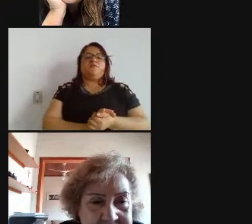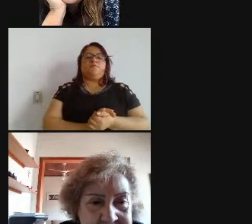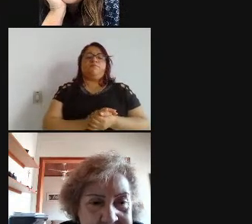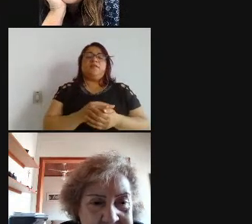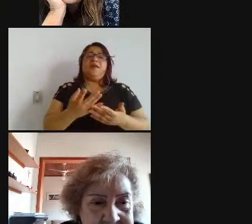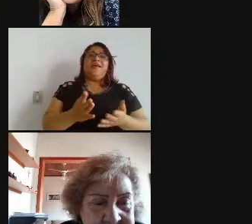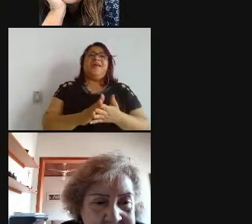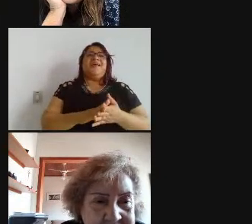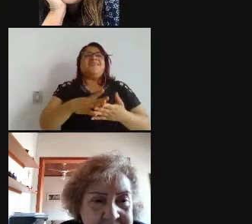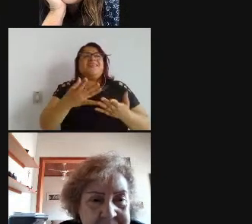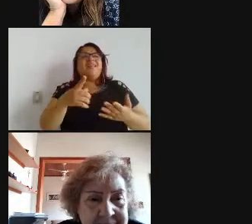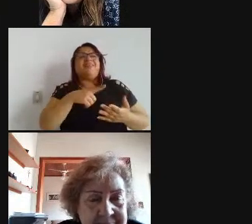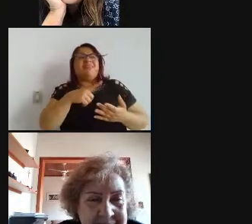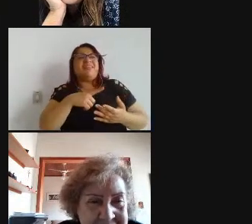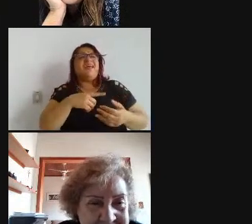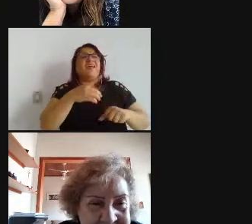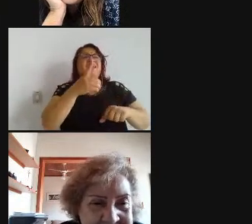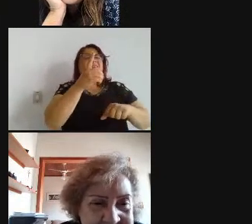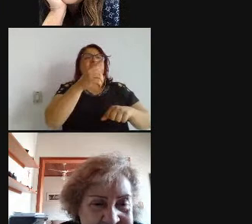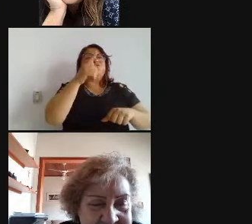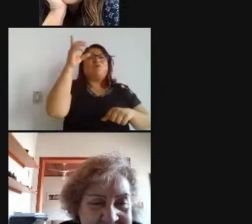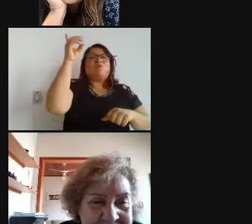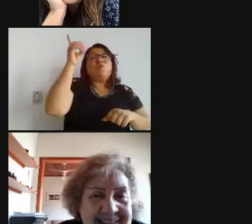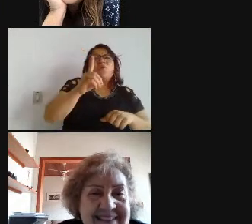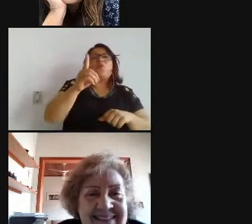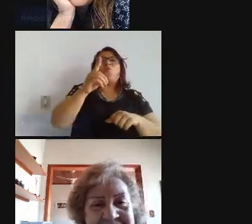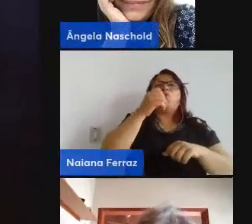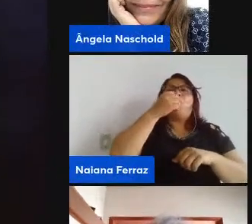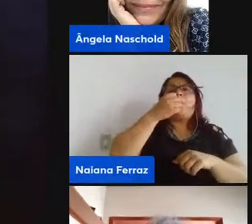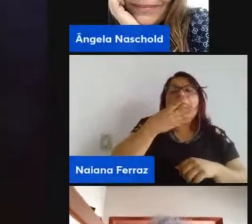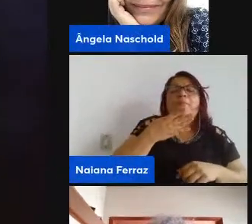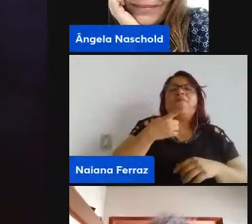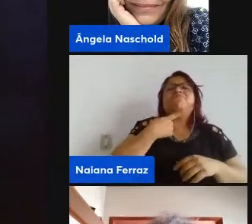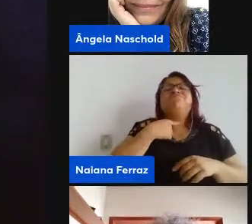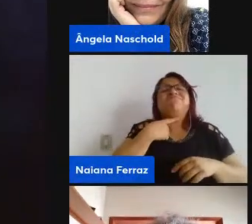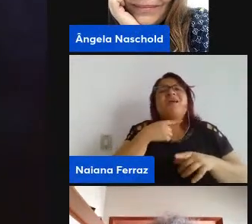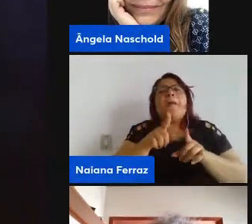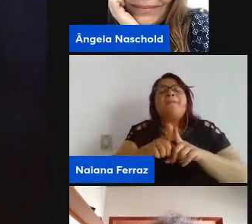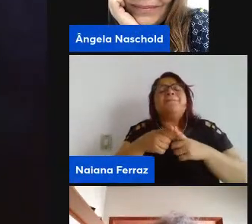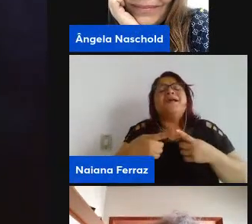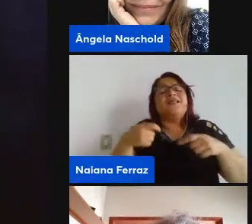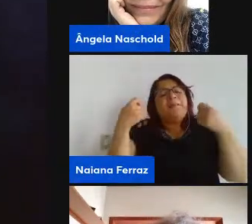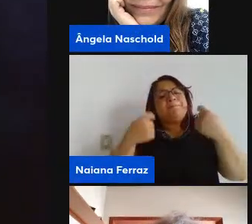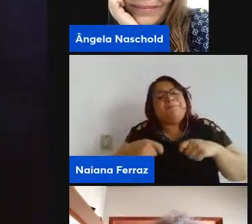boa vontade, mas ela precisa de competência, ela precisa